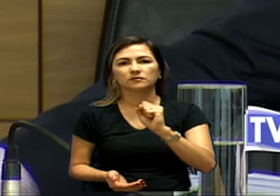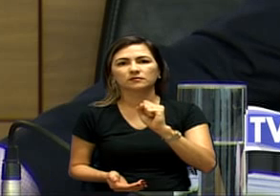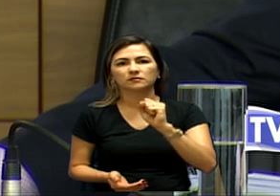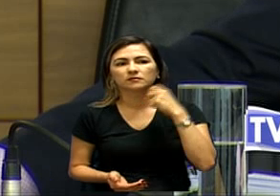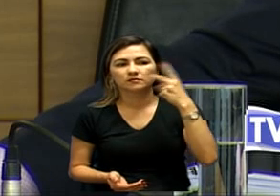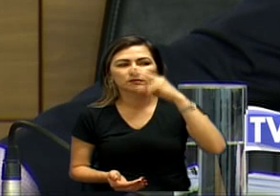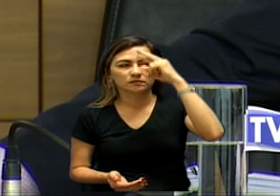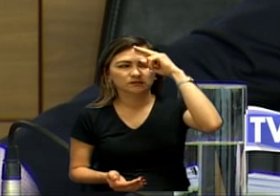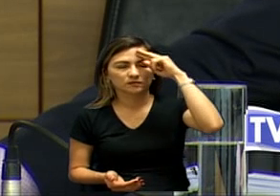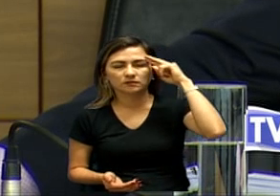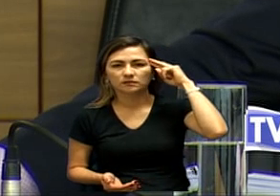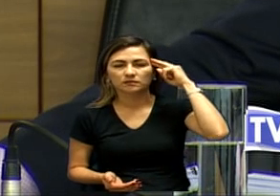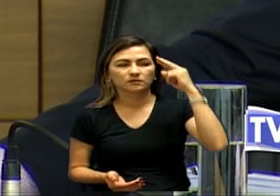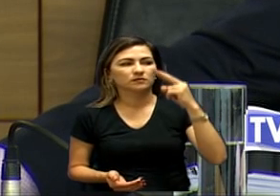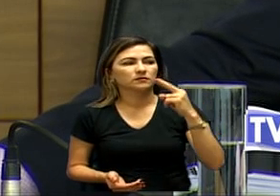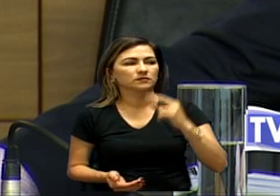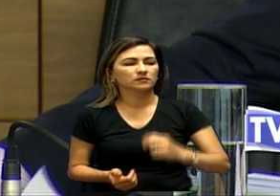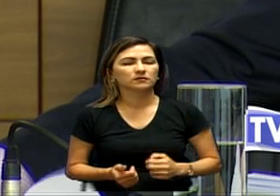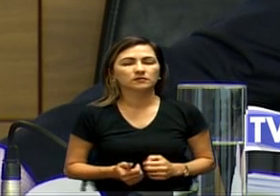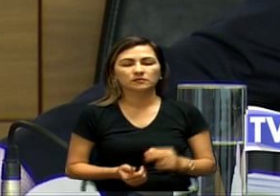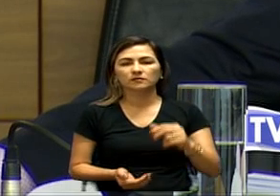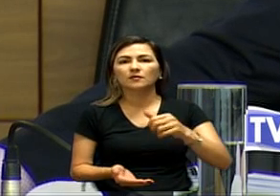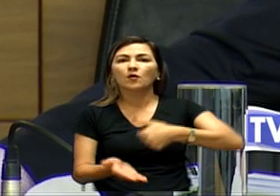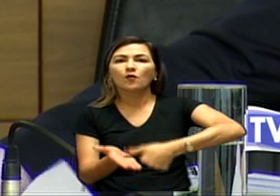Militão, o voto,